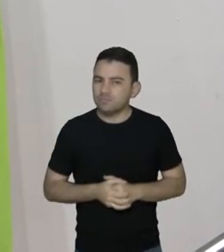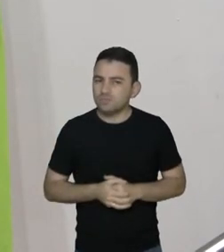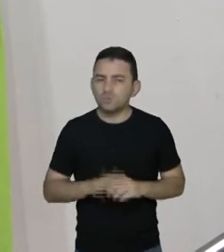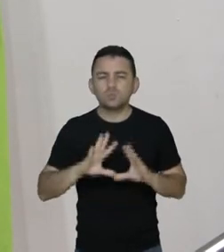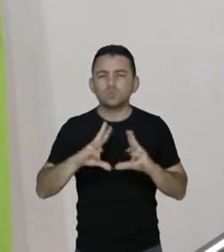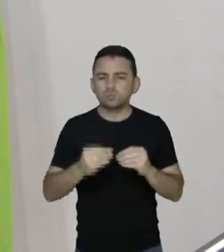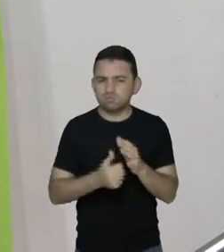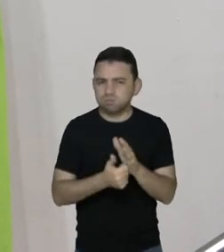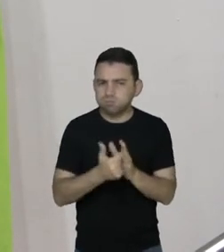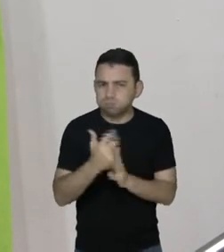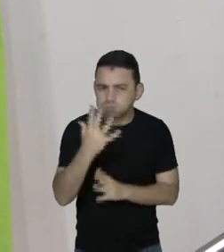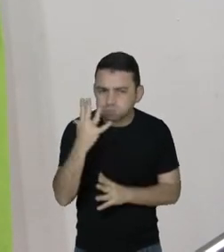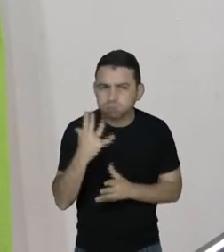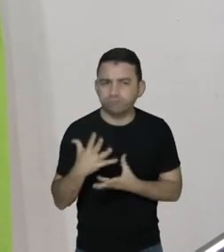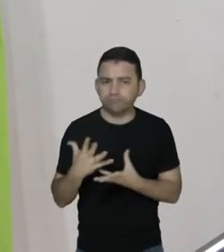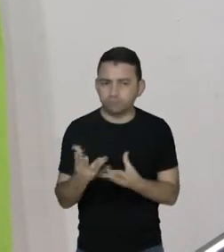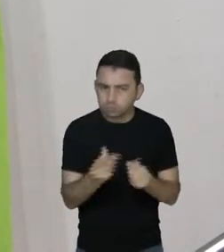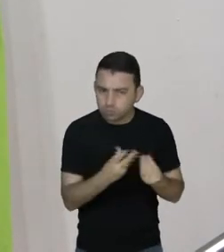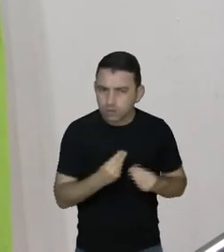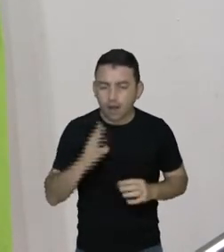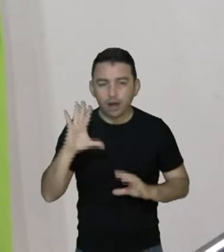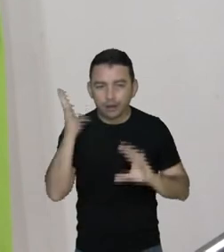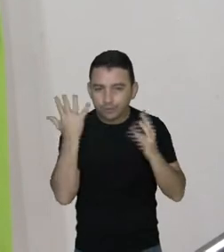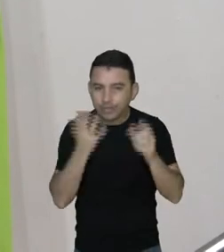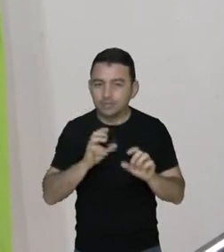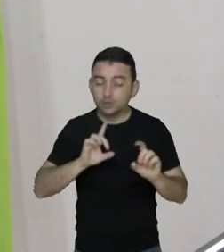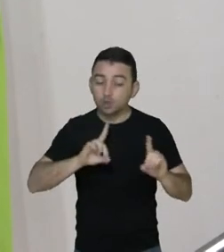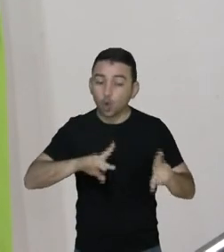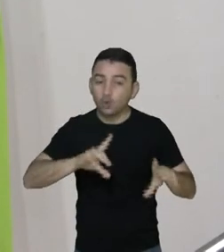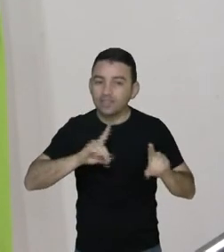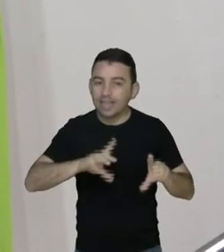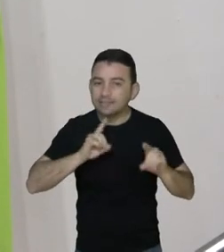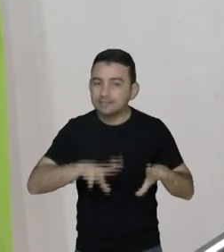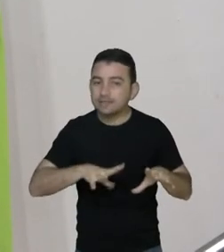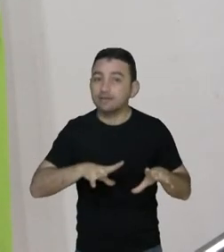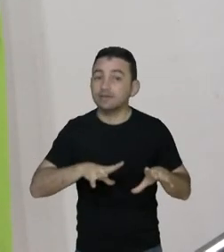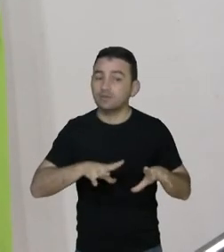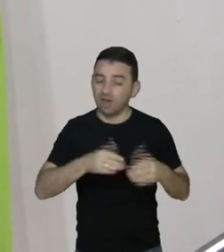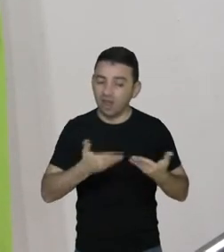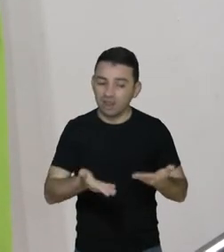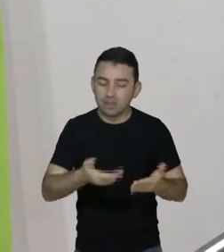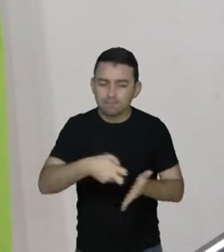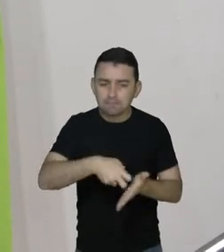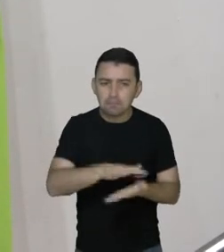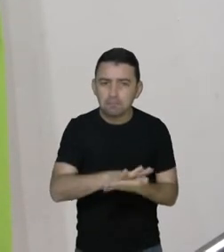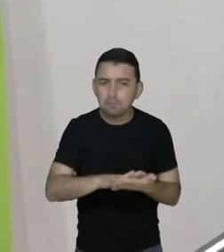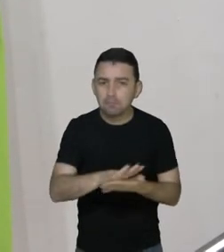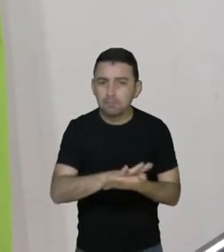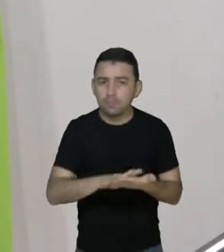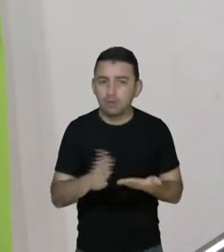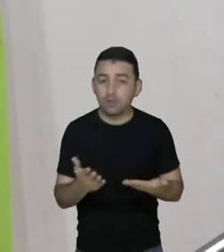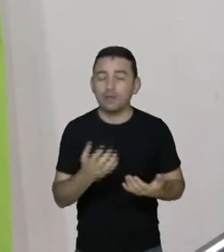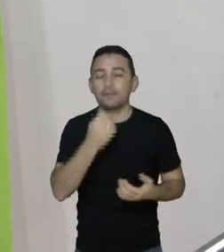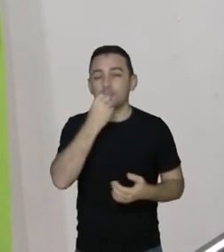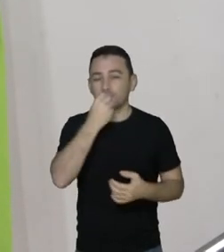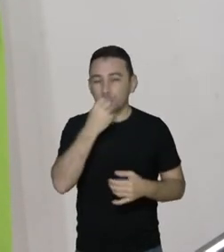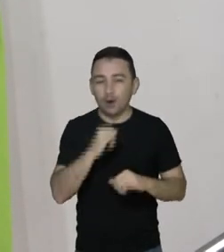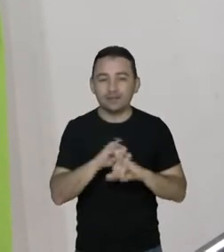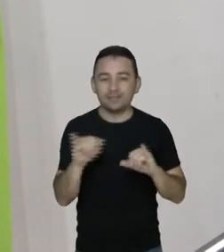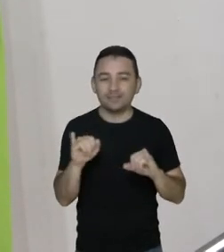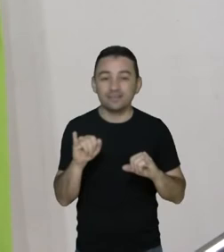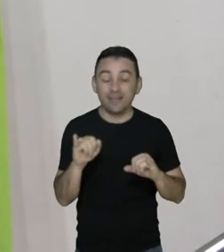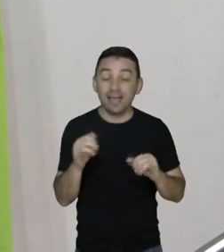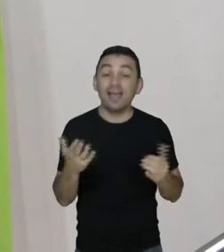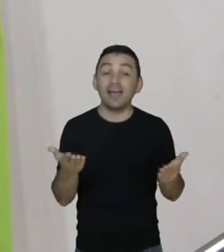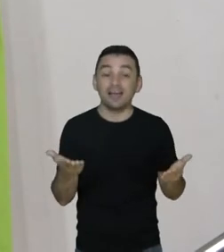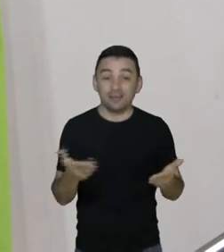e incontáveis casos de doutrinação não continuem sem punição? E esta é a boa notícia. Nós,